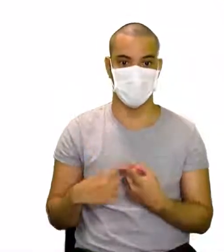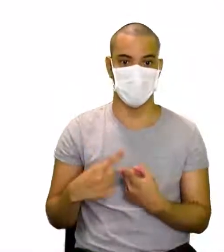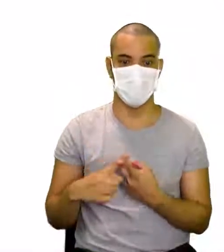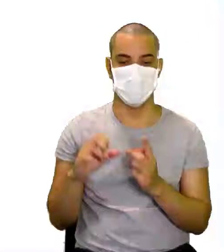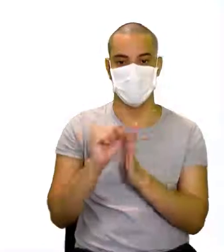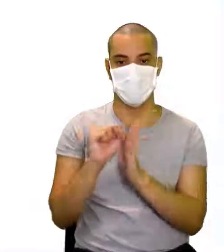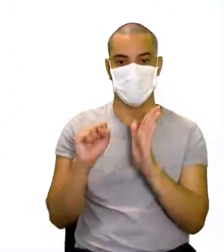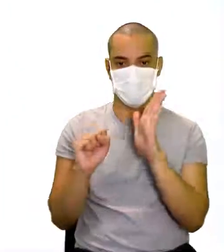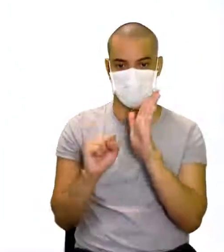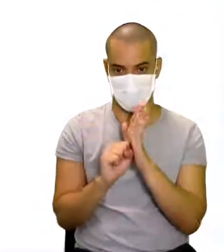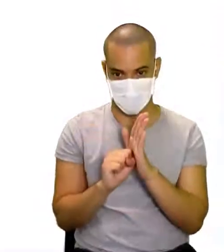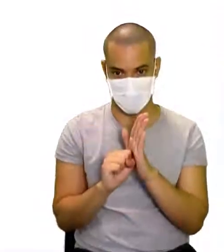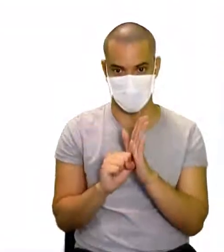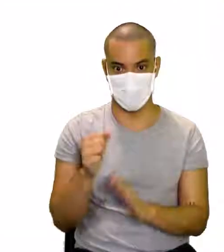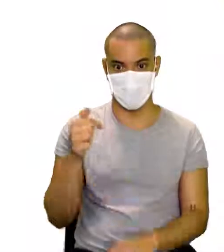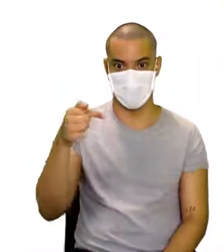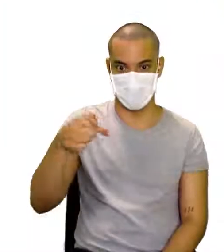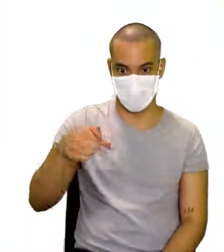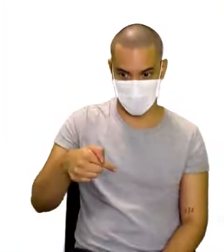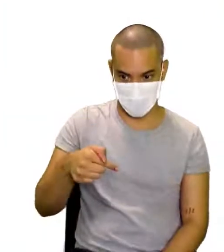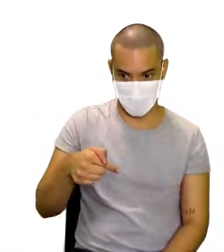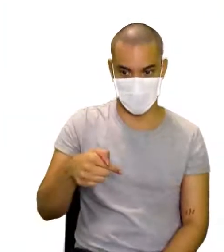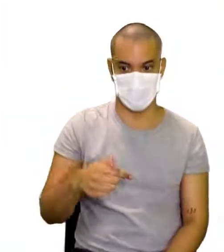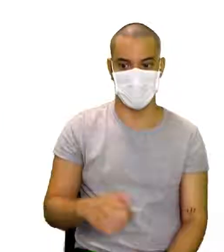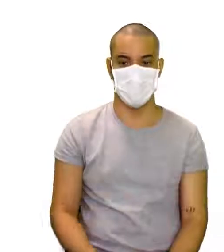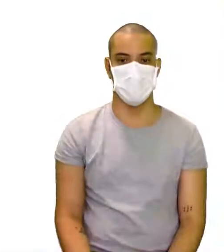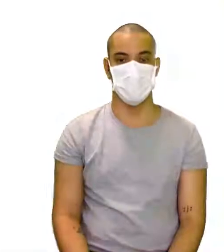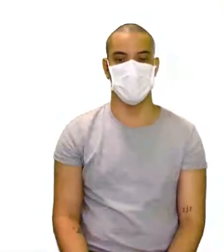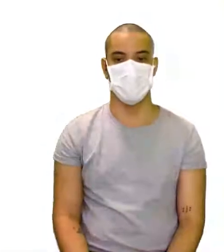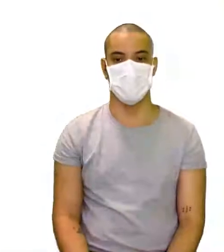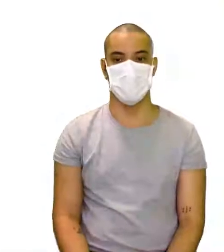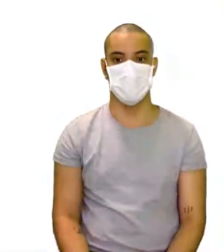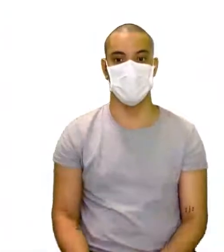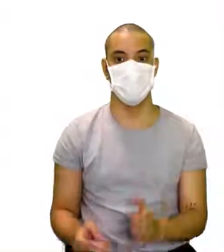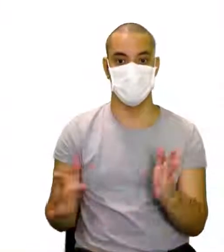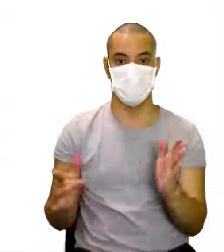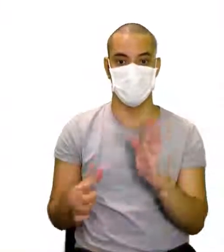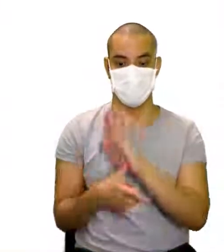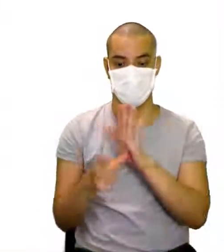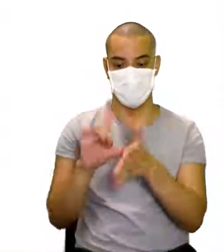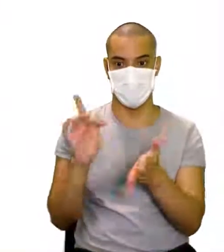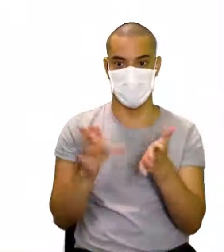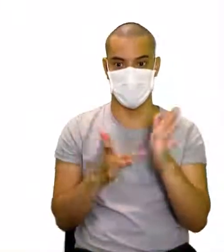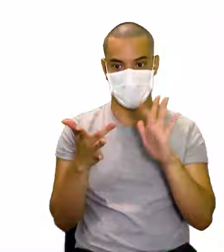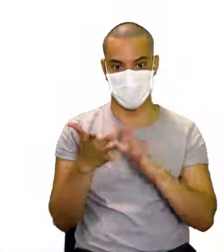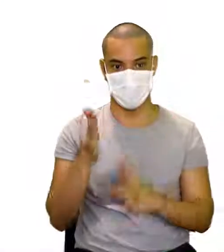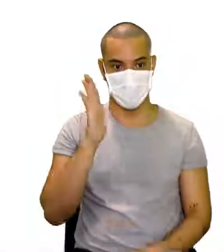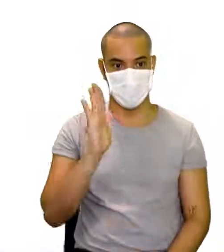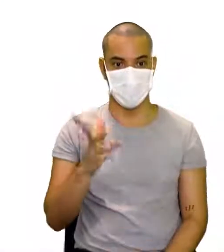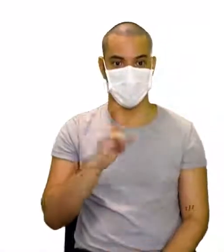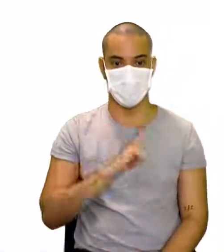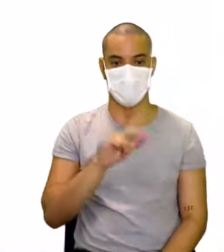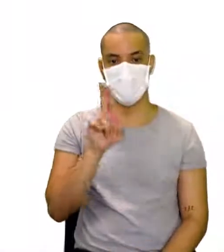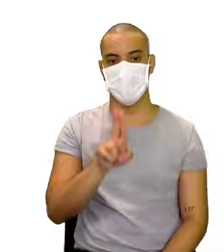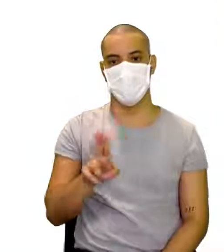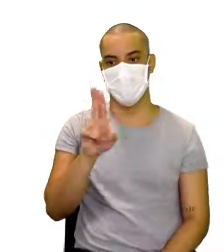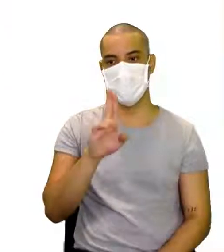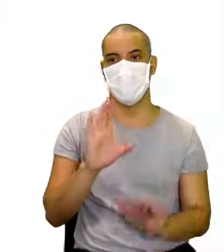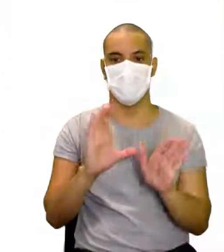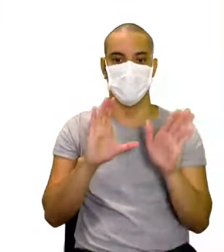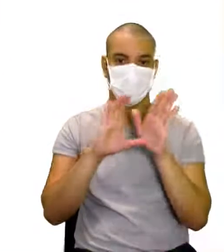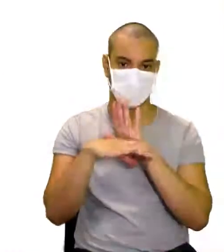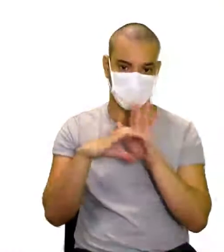desde o século VII, como vocês podem estar observando aqui antes de Cristo, já eram utilizados